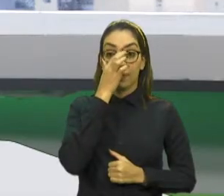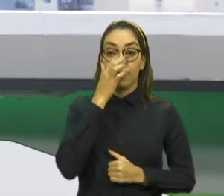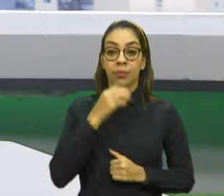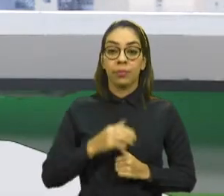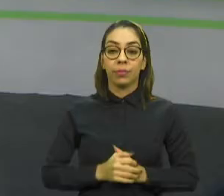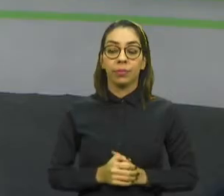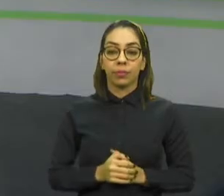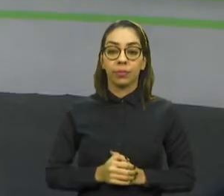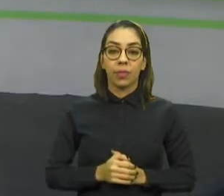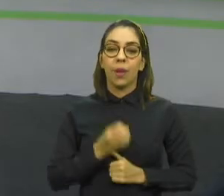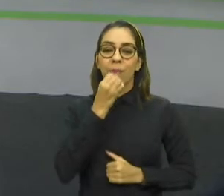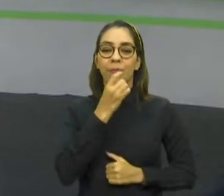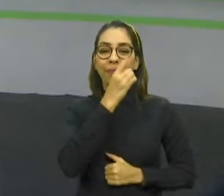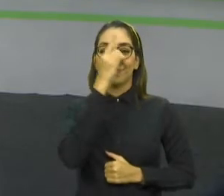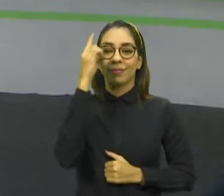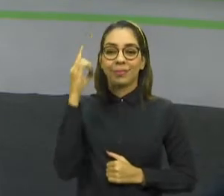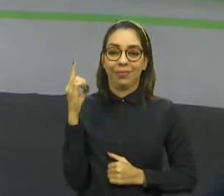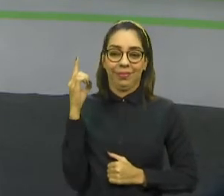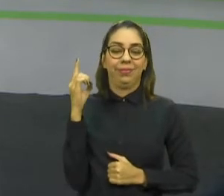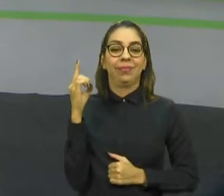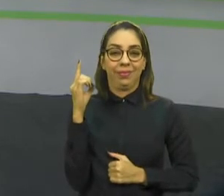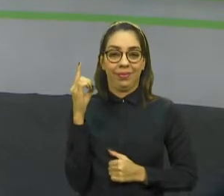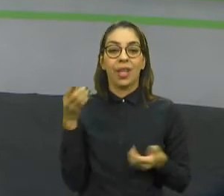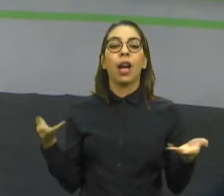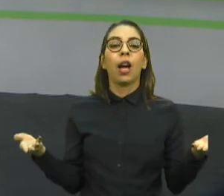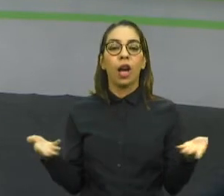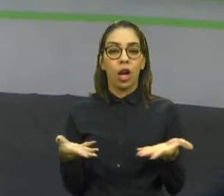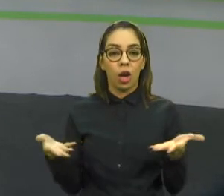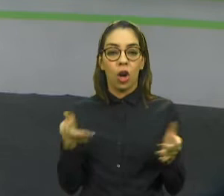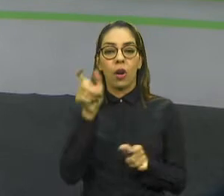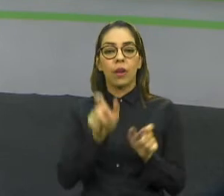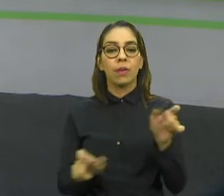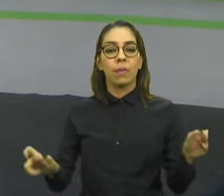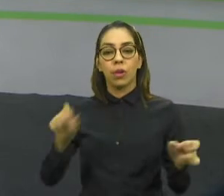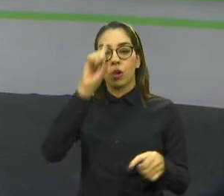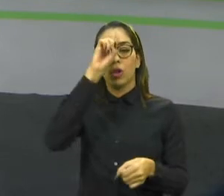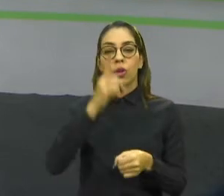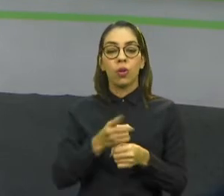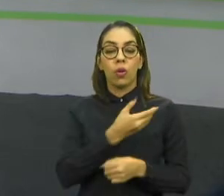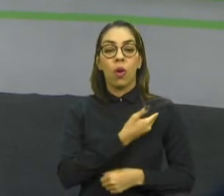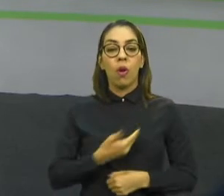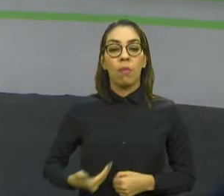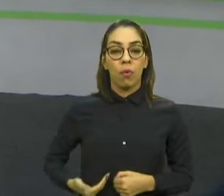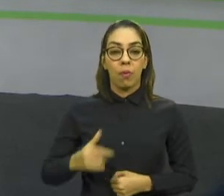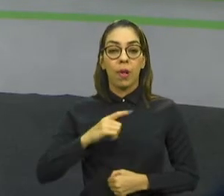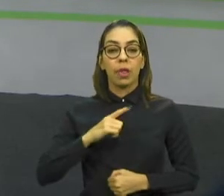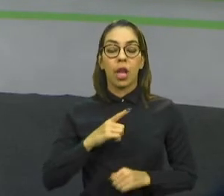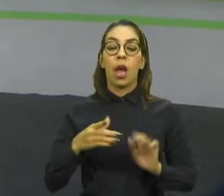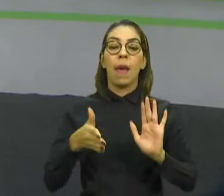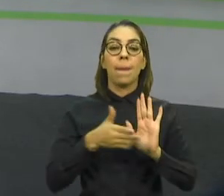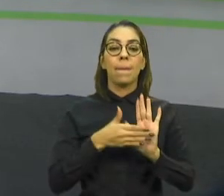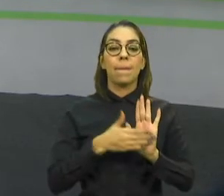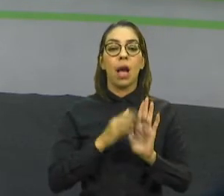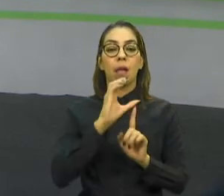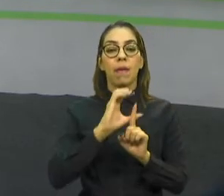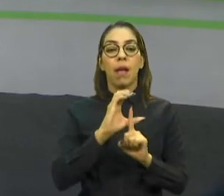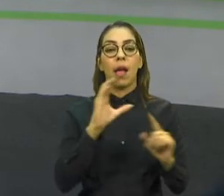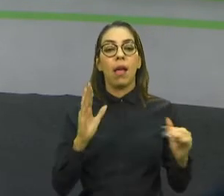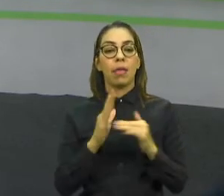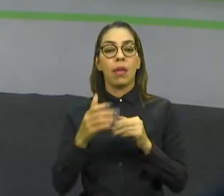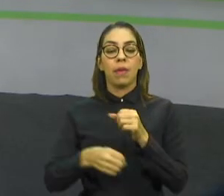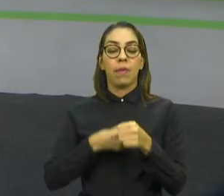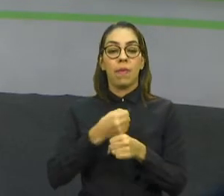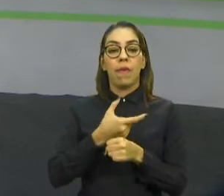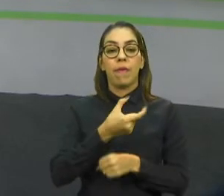Bom dia! Os gestores públicos terão até 2023 para cumprir o mínimo constitucional de gastos